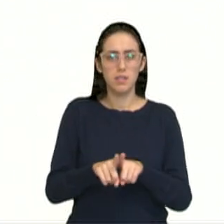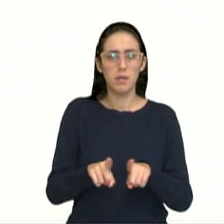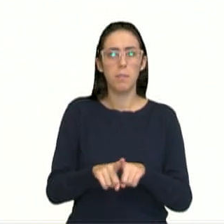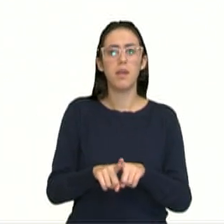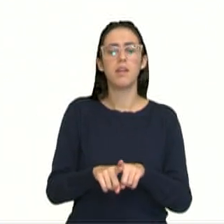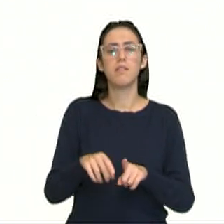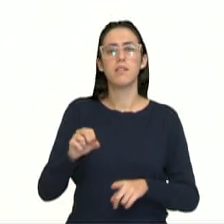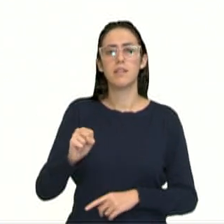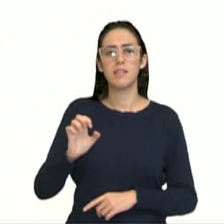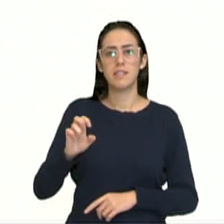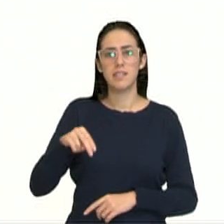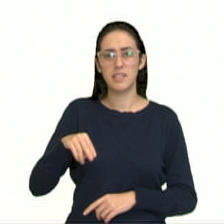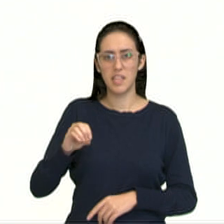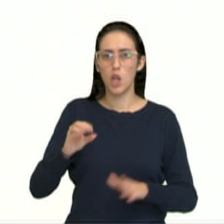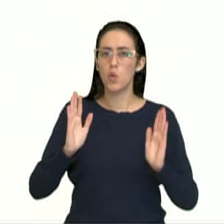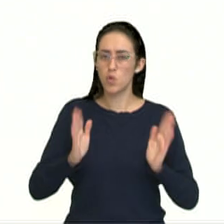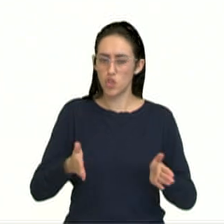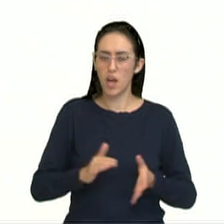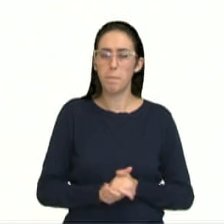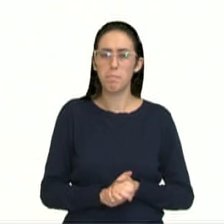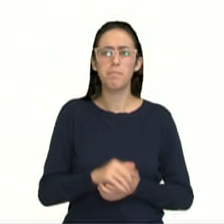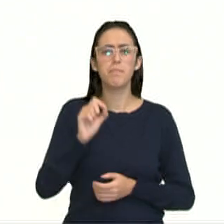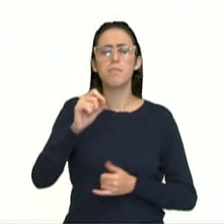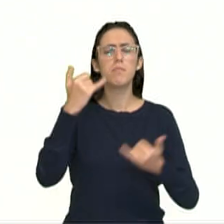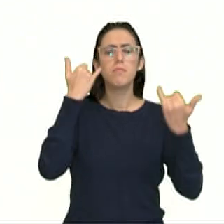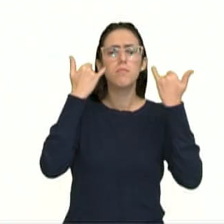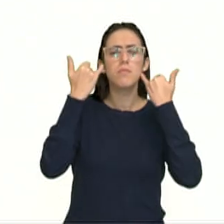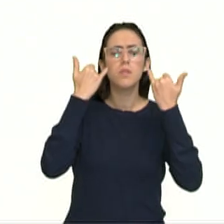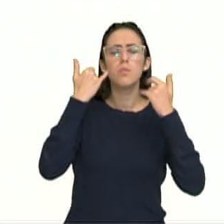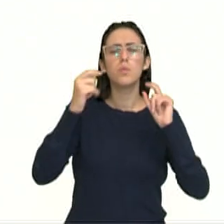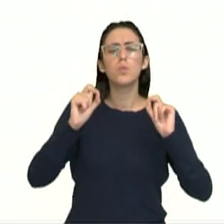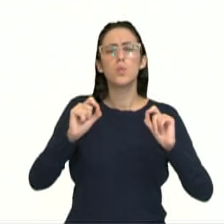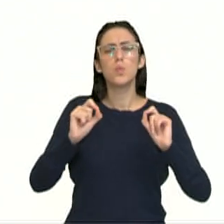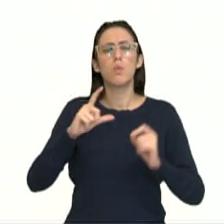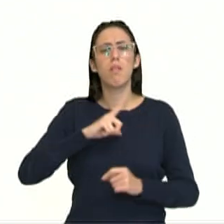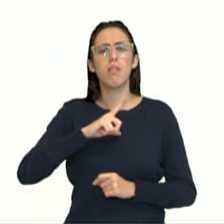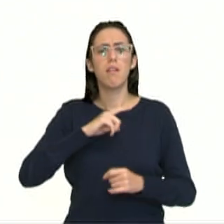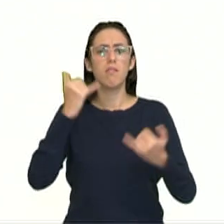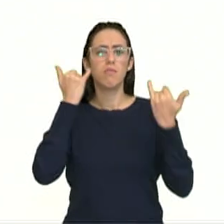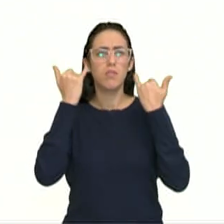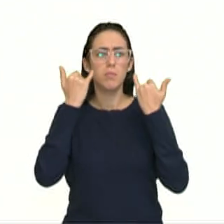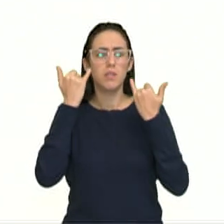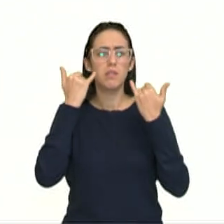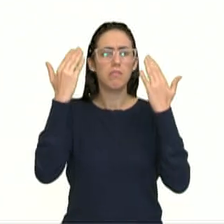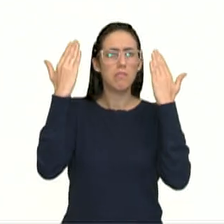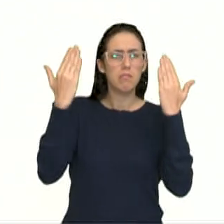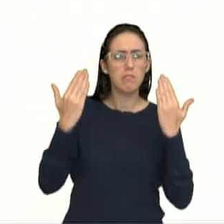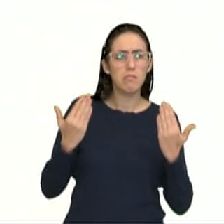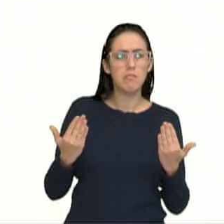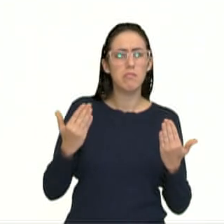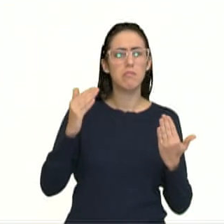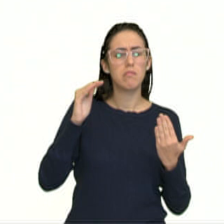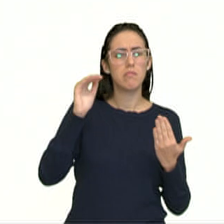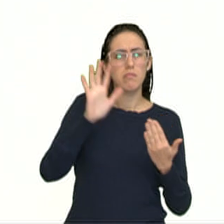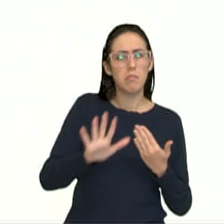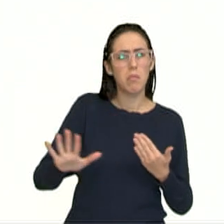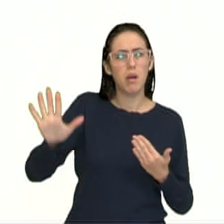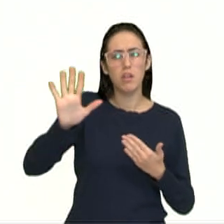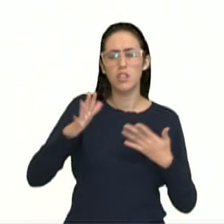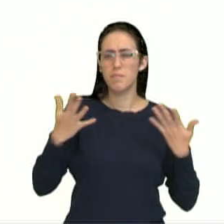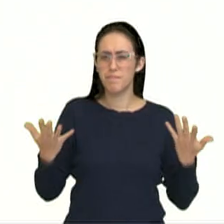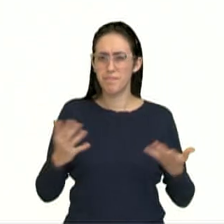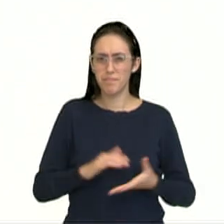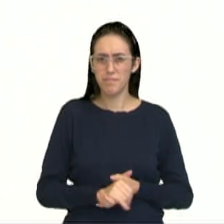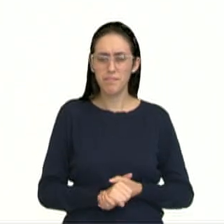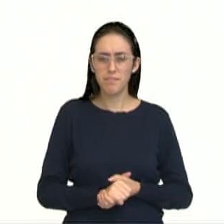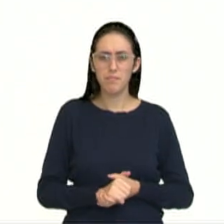função seno. Quais são as informações que nós podemos obter analisando o gráfico de uma função? Tá?